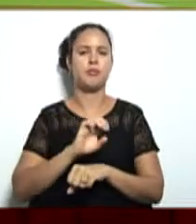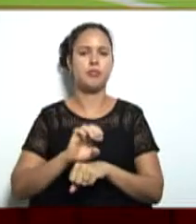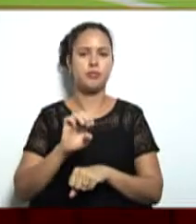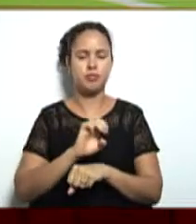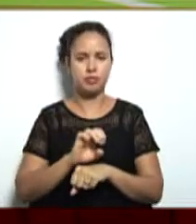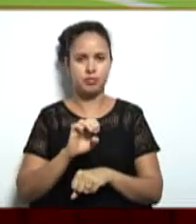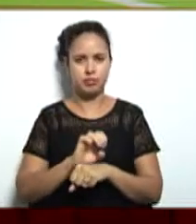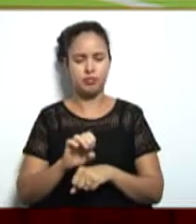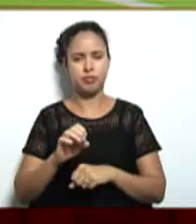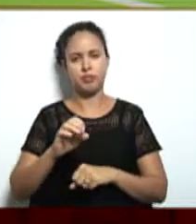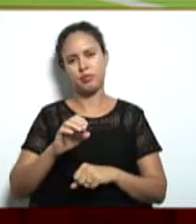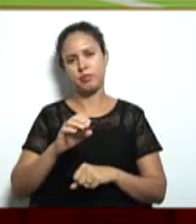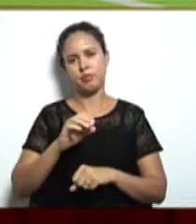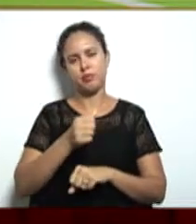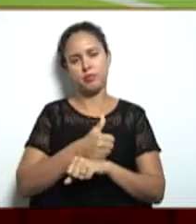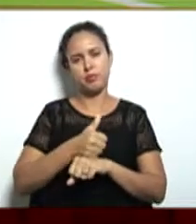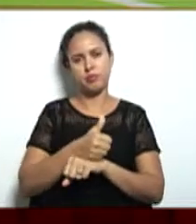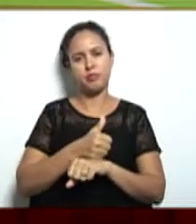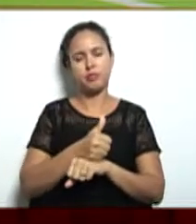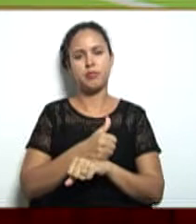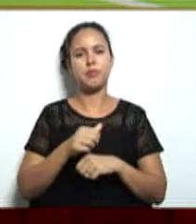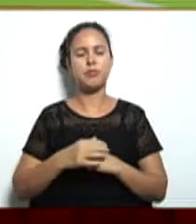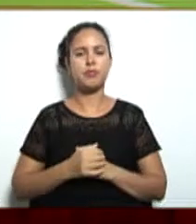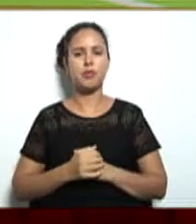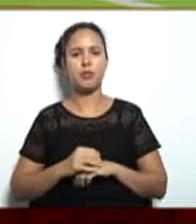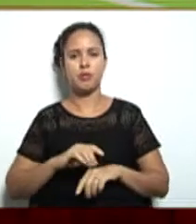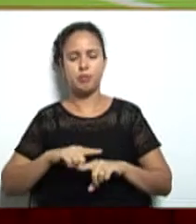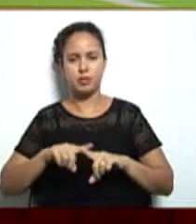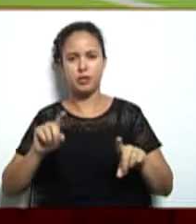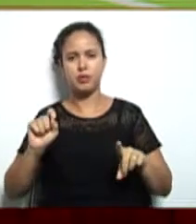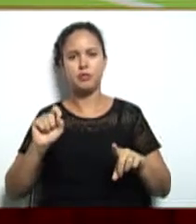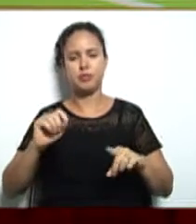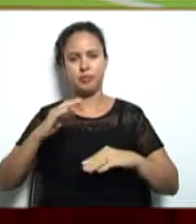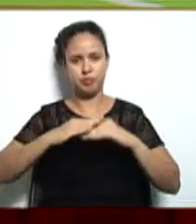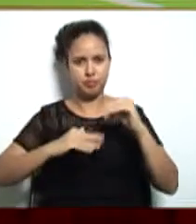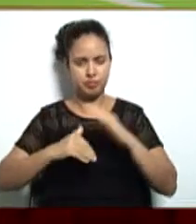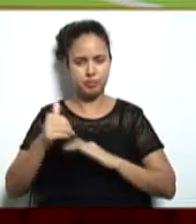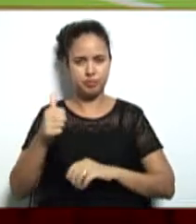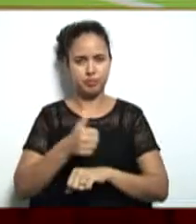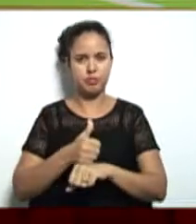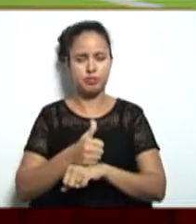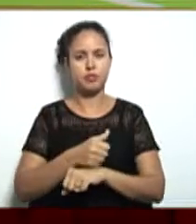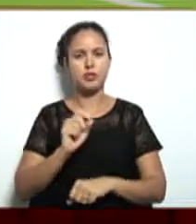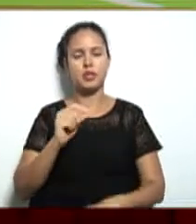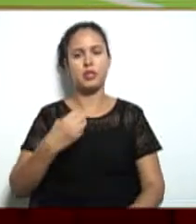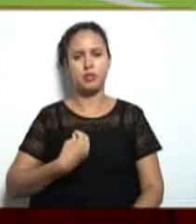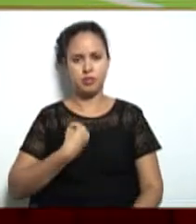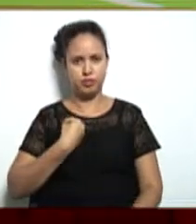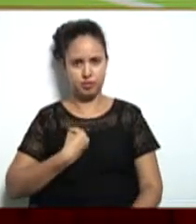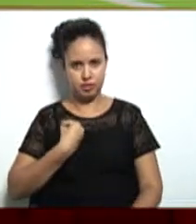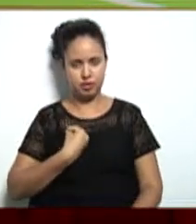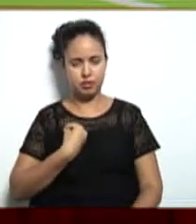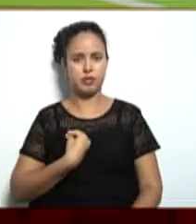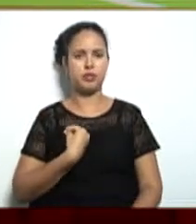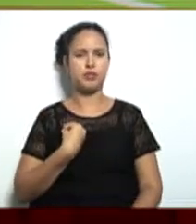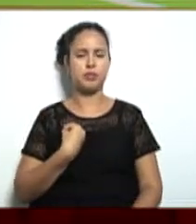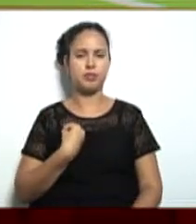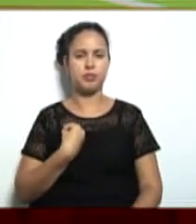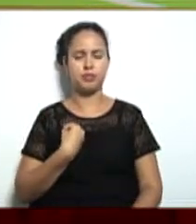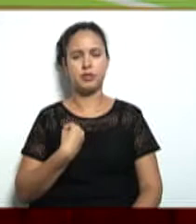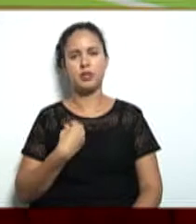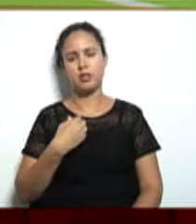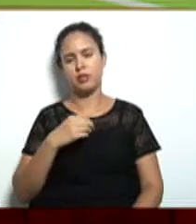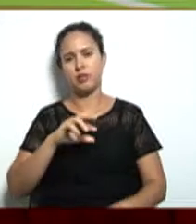prática profissional? Prática profissional é justamente a vivência, né, professora? Vivência, Diferente da pesquisa, em que eu